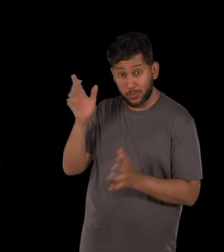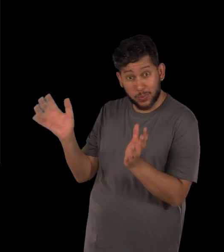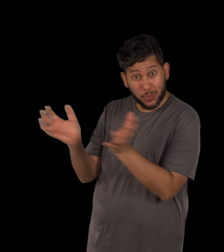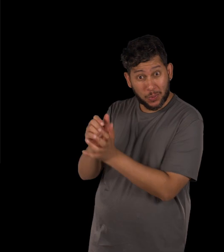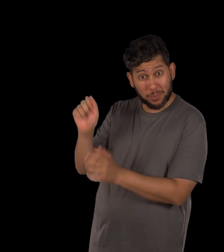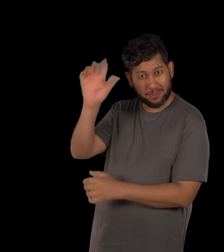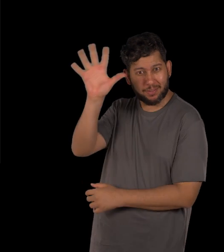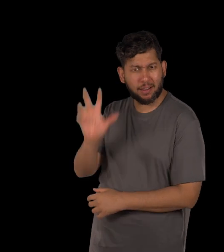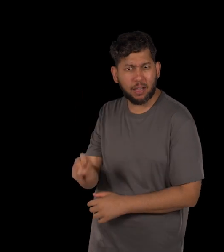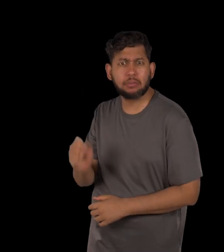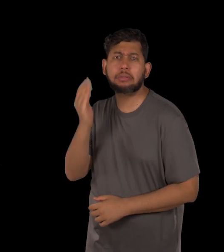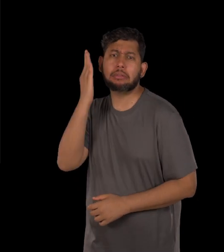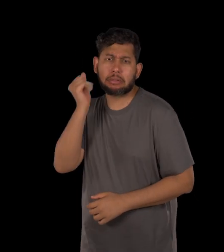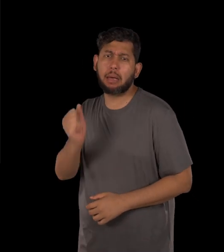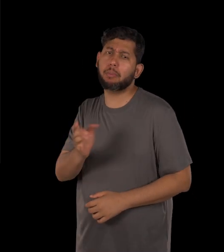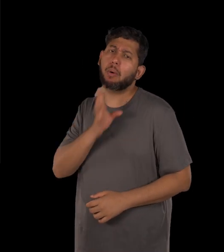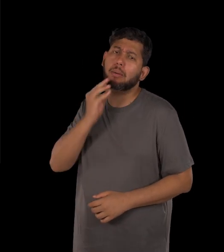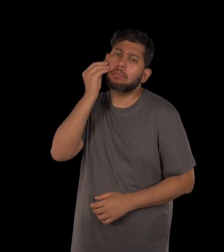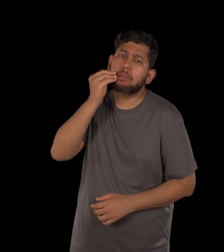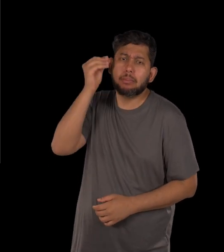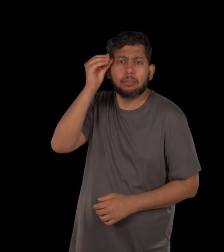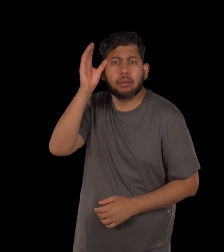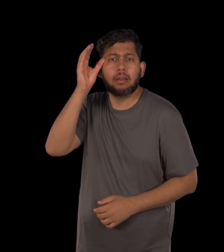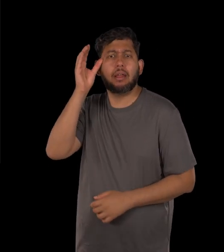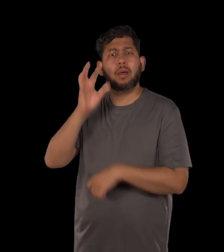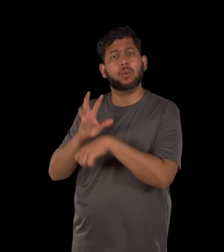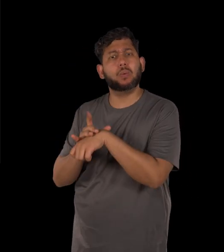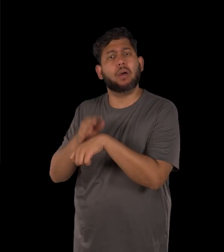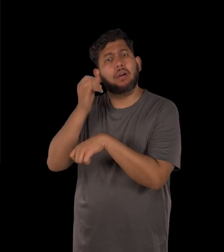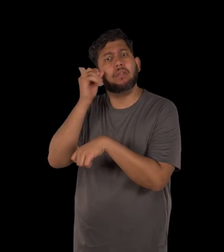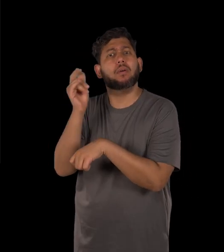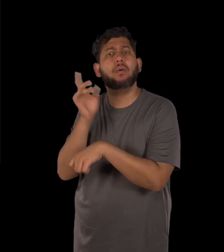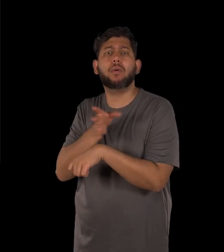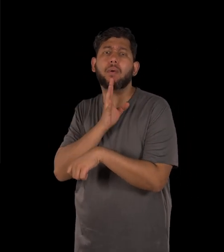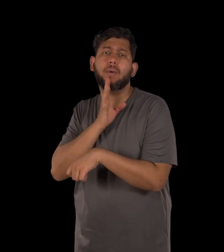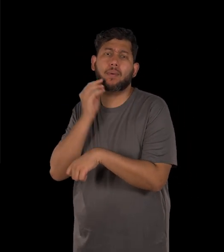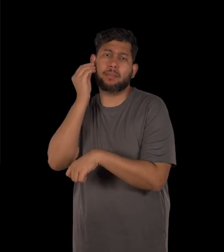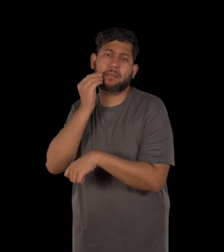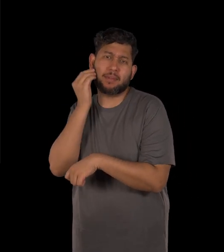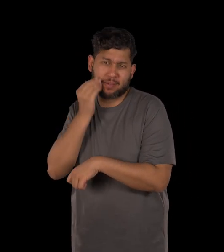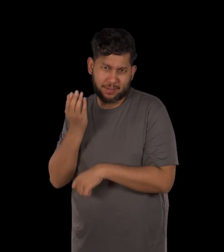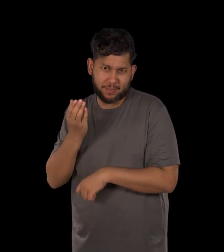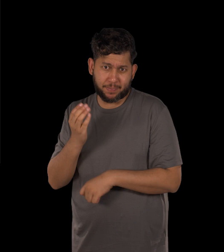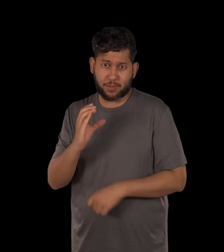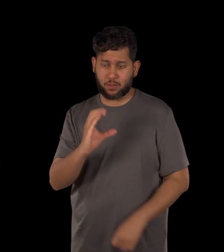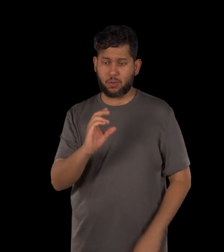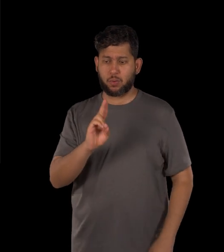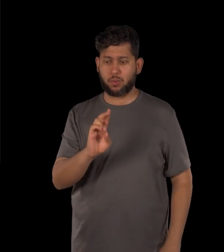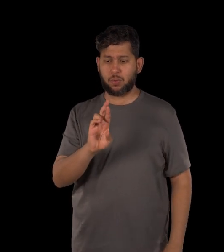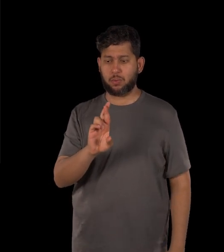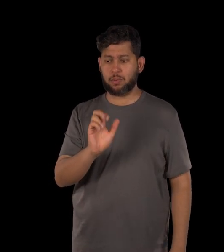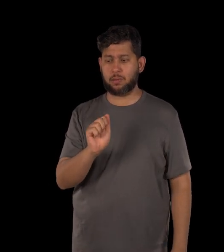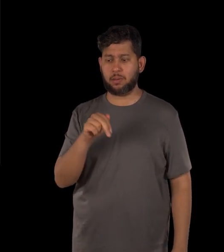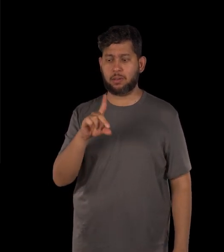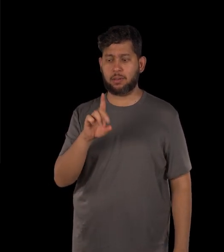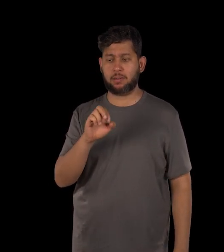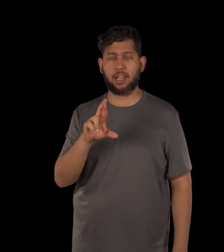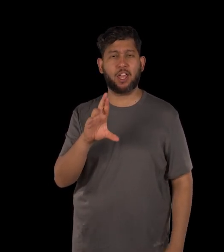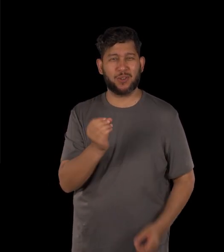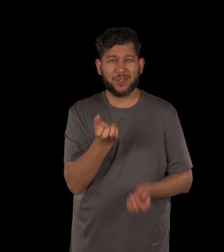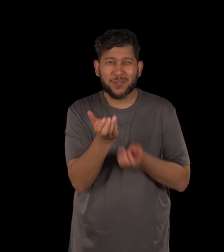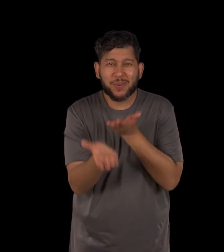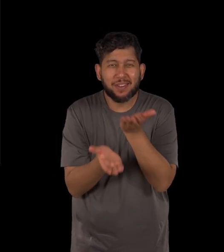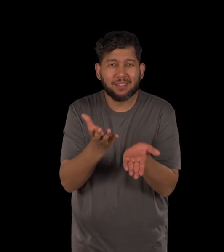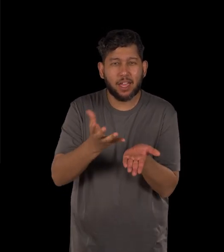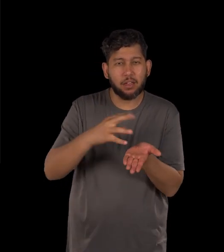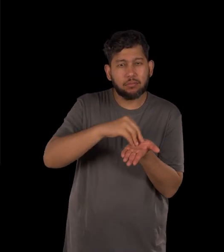à cura de doenças também se impôs de maneira profunda na sociedade colonial. Chamados de curandeiros, auxiliavam